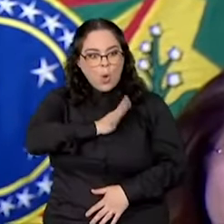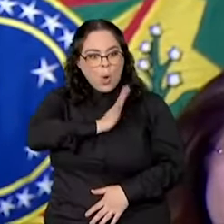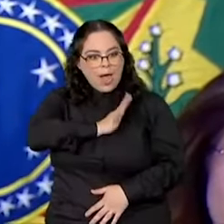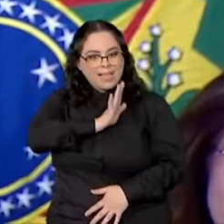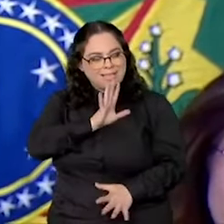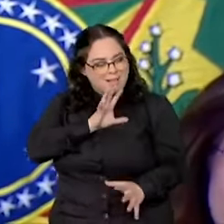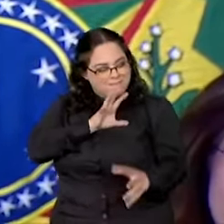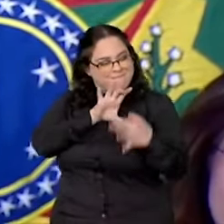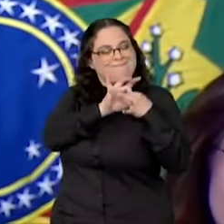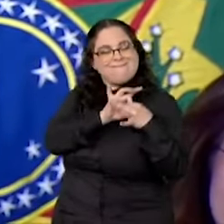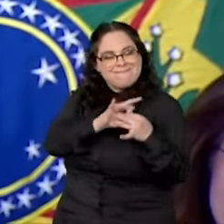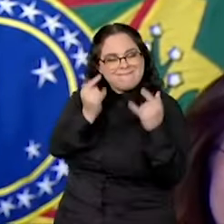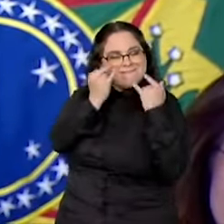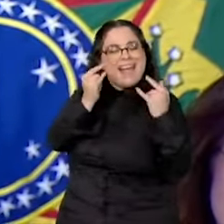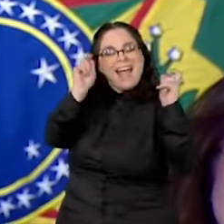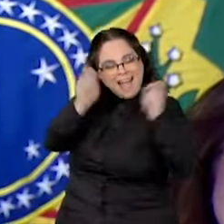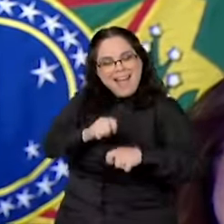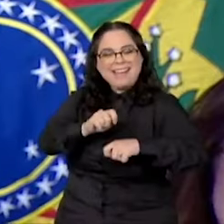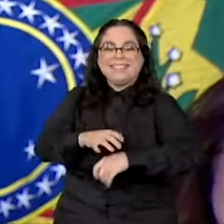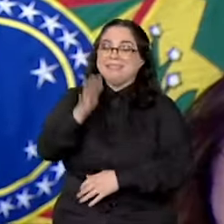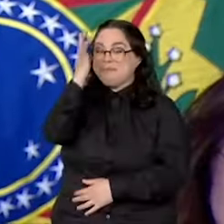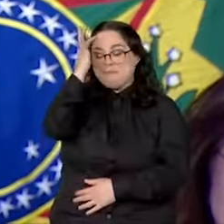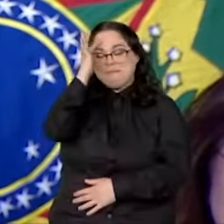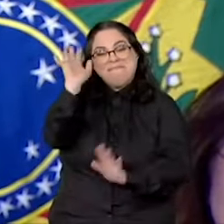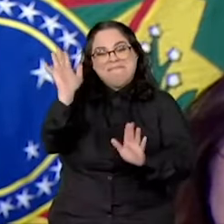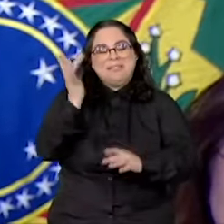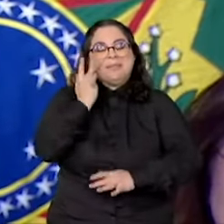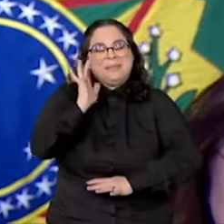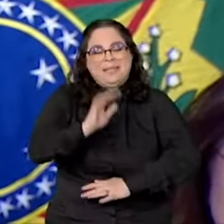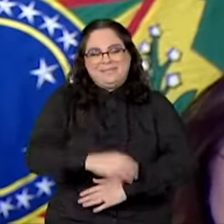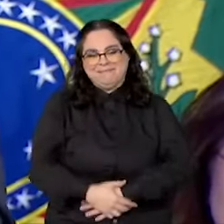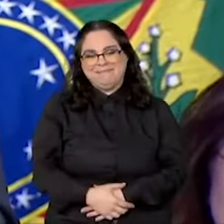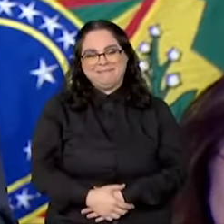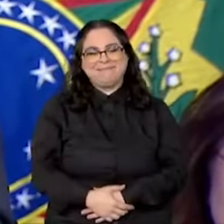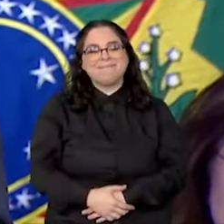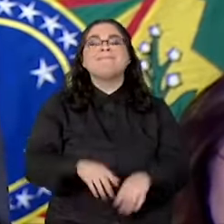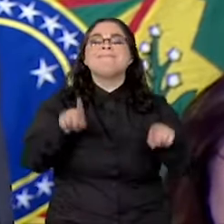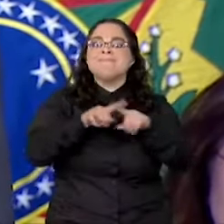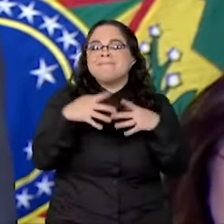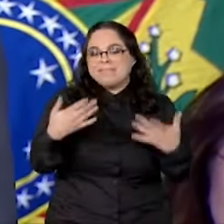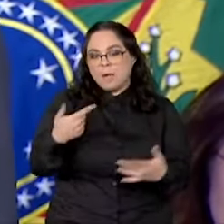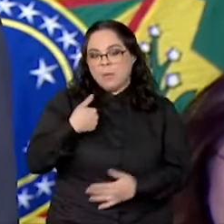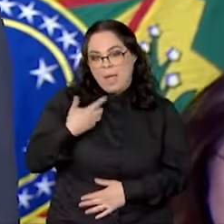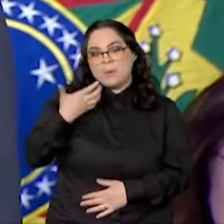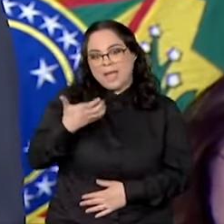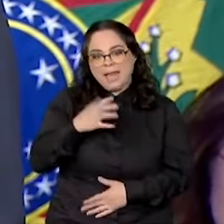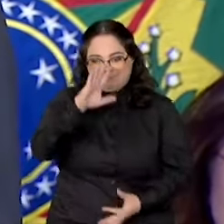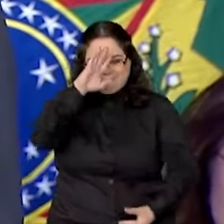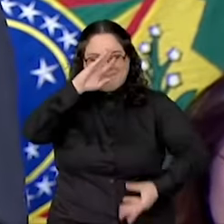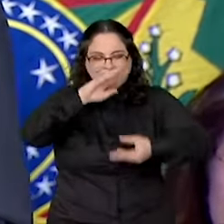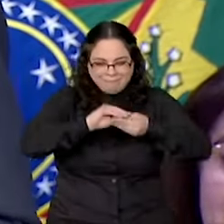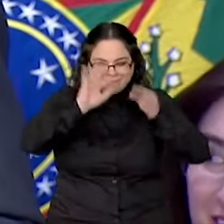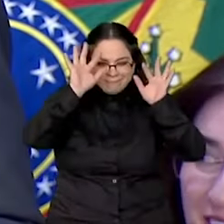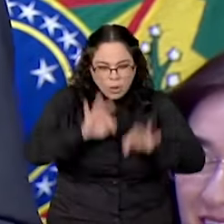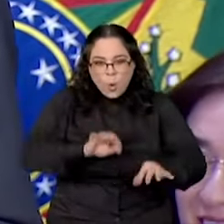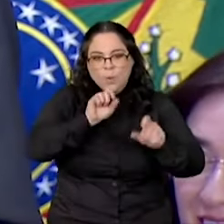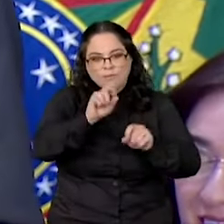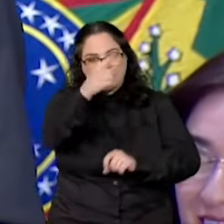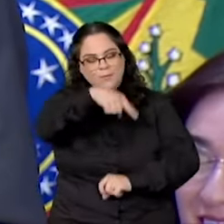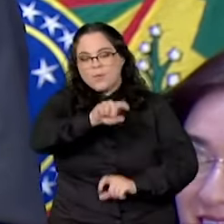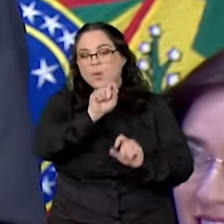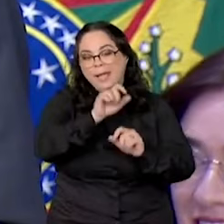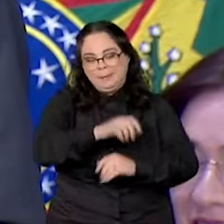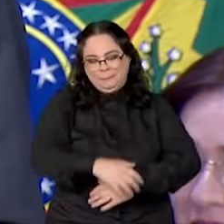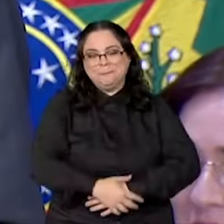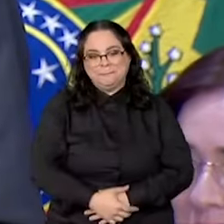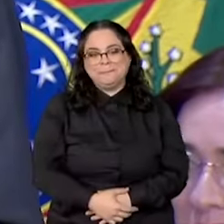coração deles. Quem sabe, quem sabe. Então, eu queria terminar dizendo para vocês o seguinte,